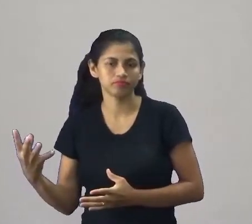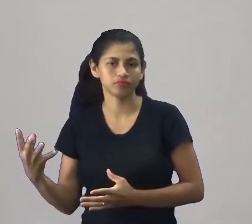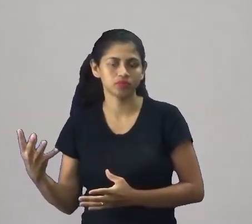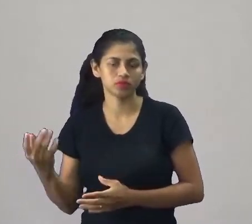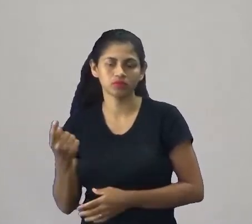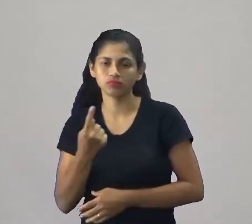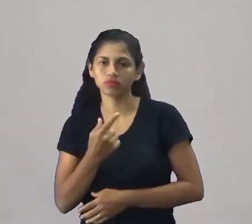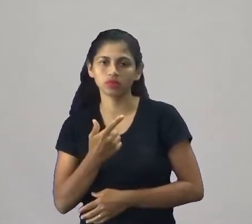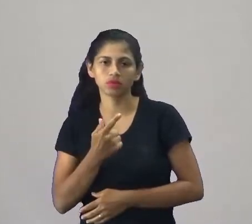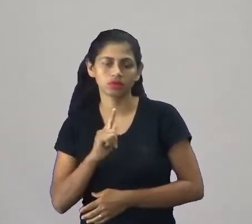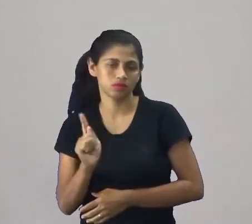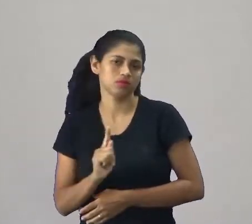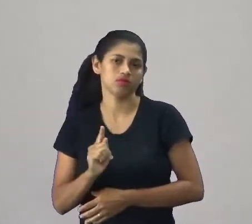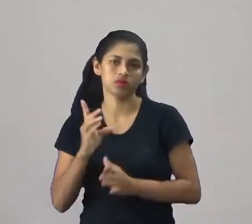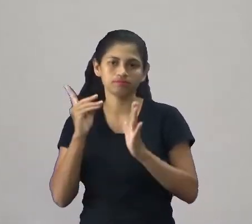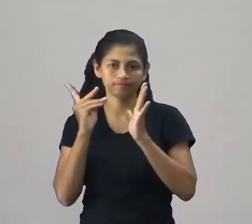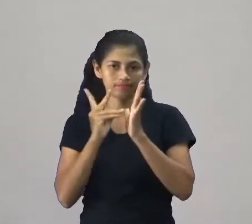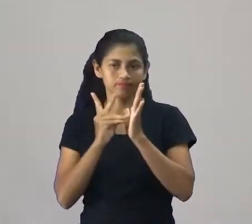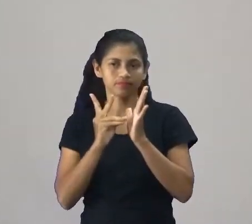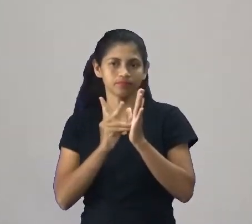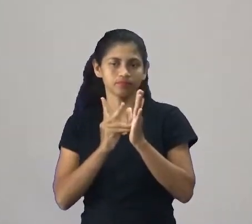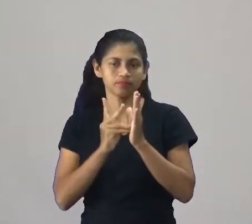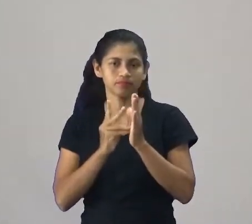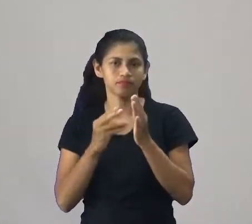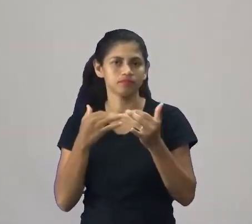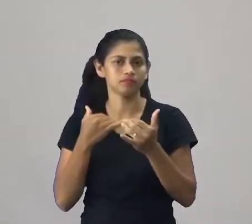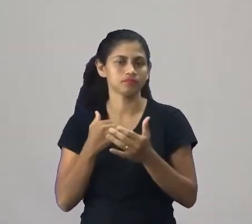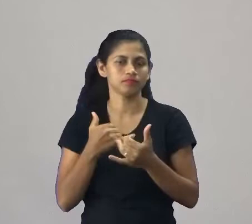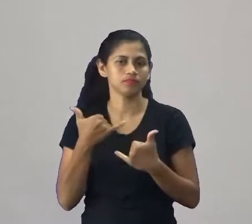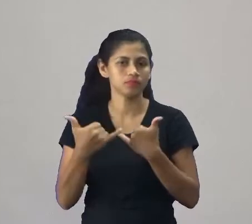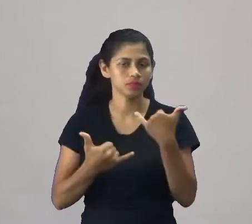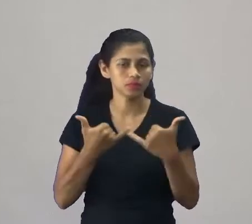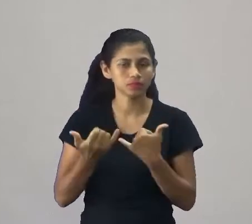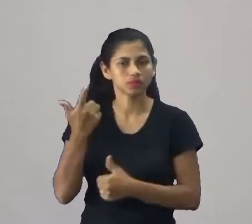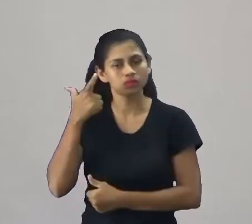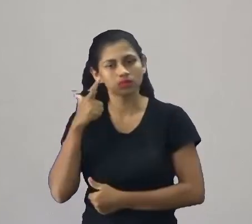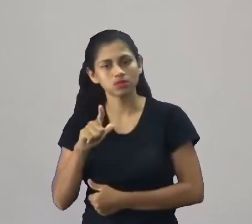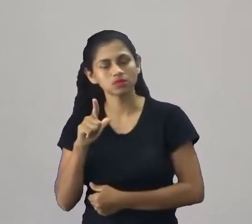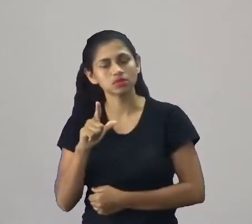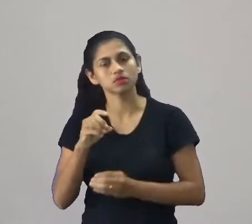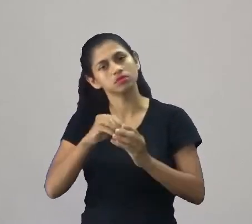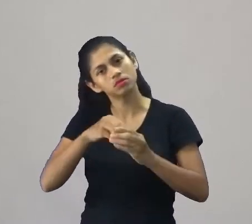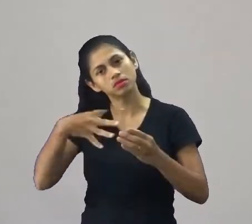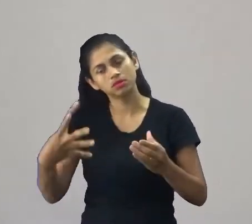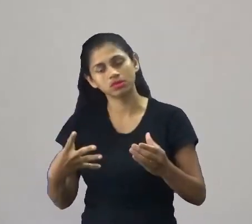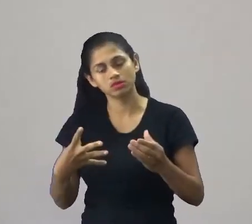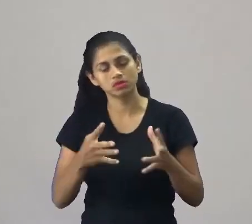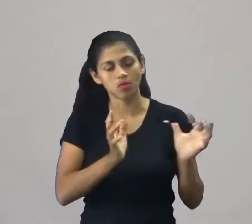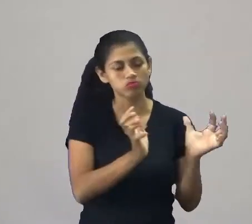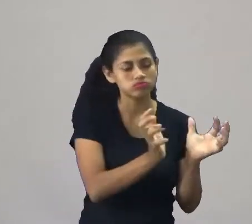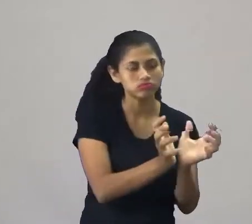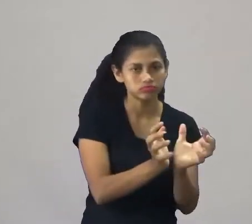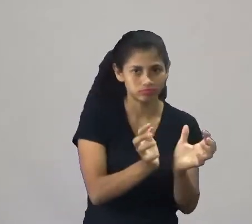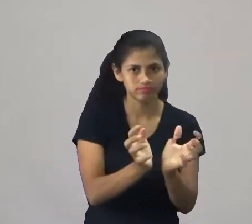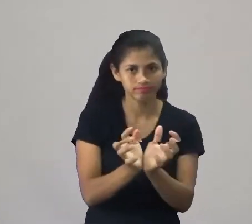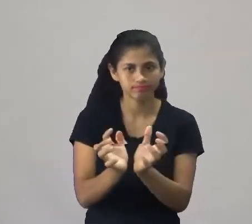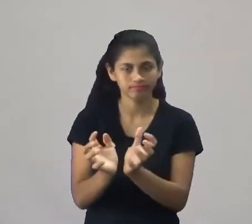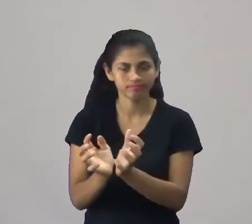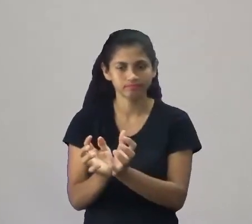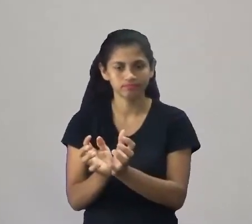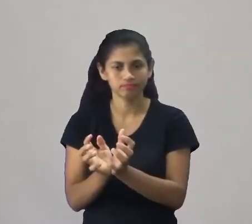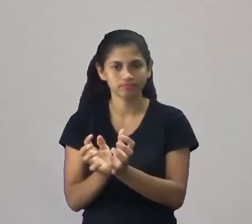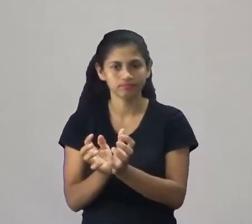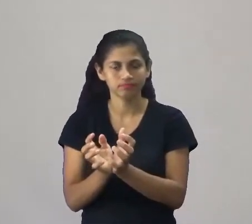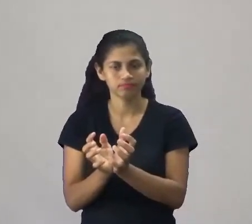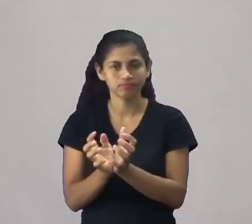indígena. Então vejam que uma brincadeira ela consegue caracterizar determinado grupo, mas além de caracterizar,